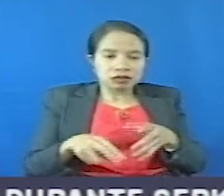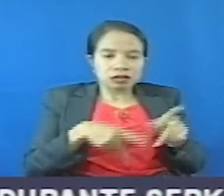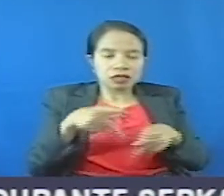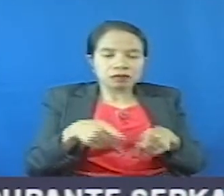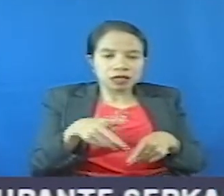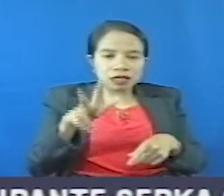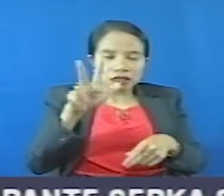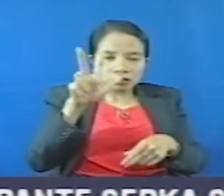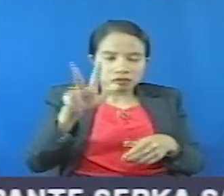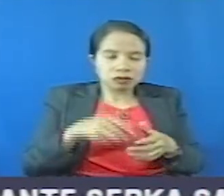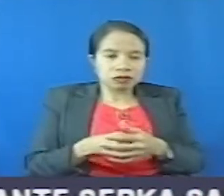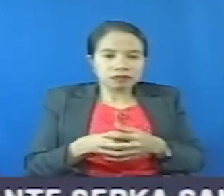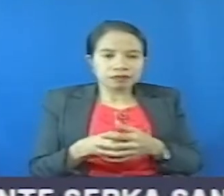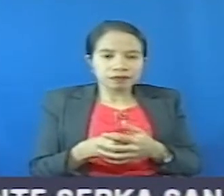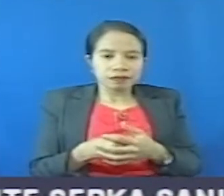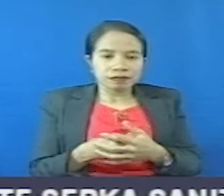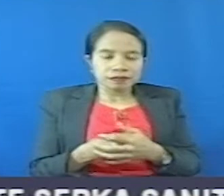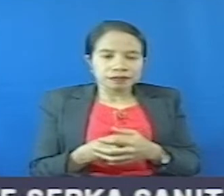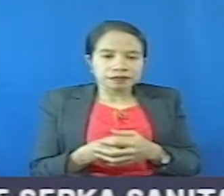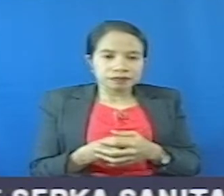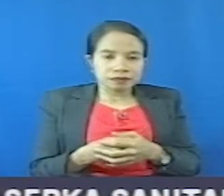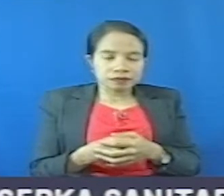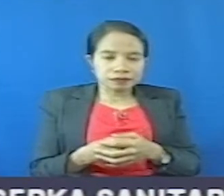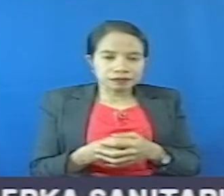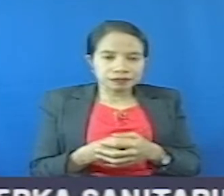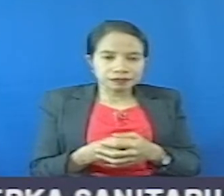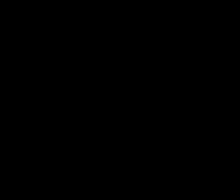recensia na entolu. Usi Viqueque, Basilio Carvalho, ba RTTL.